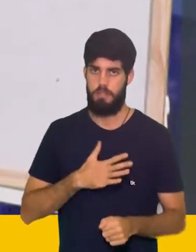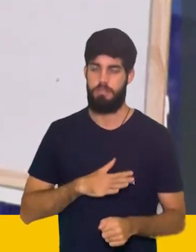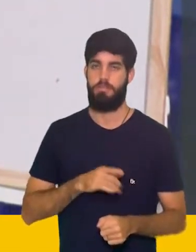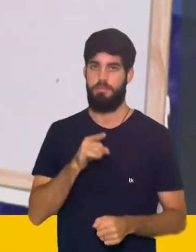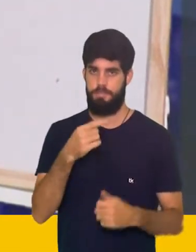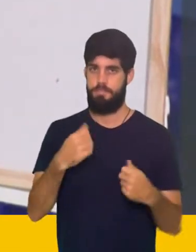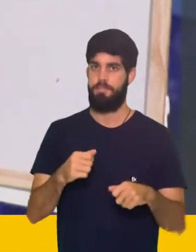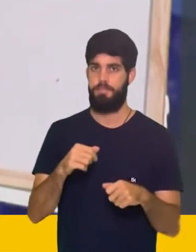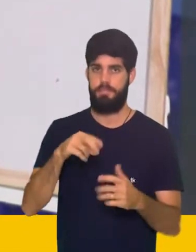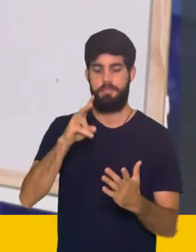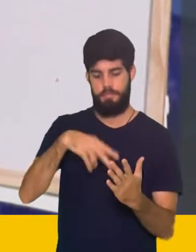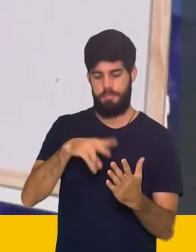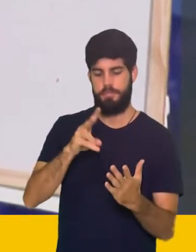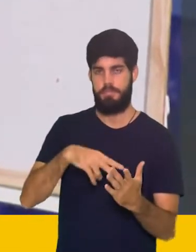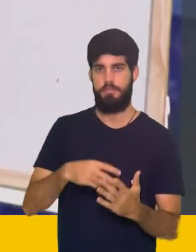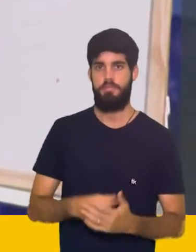ler.